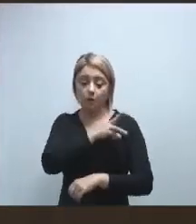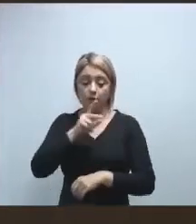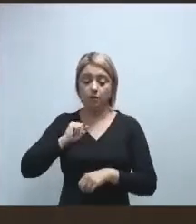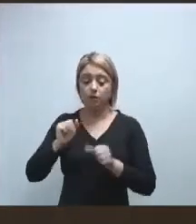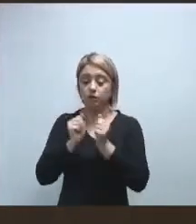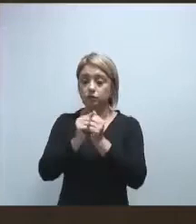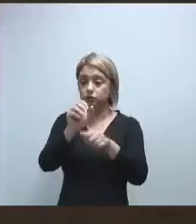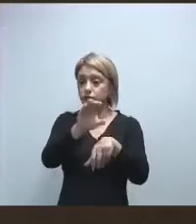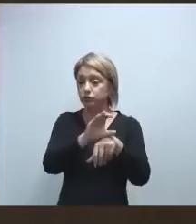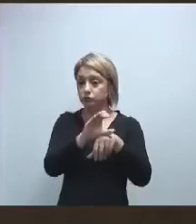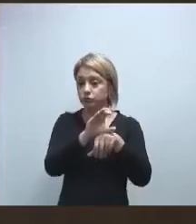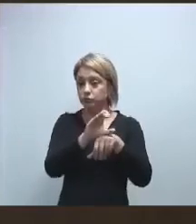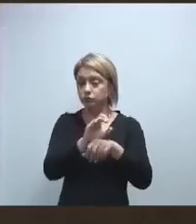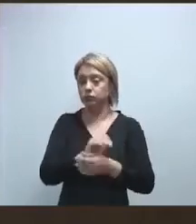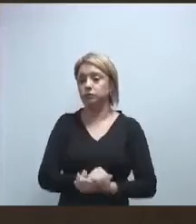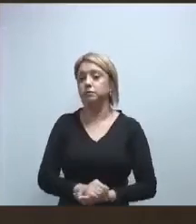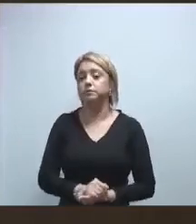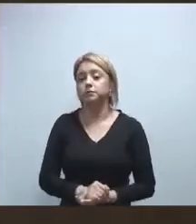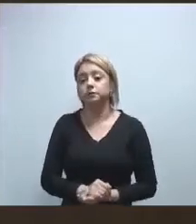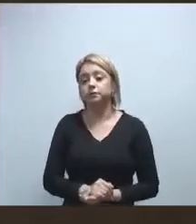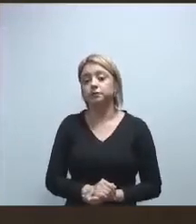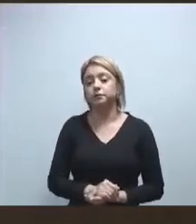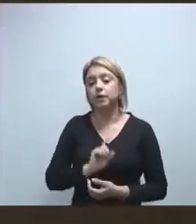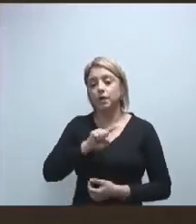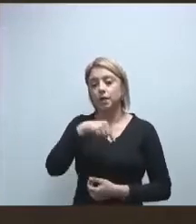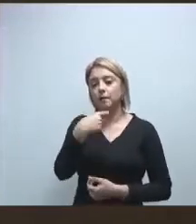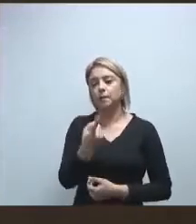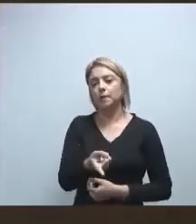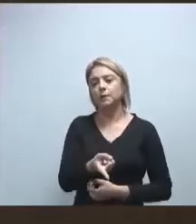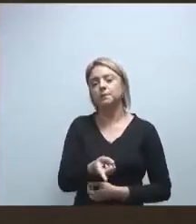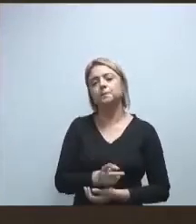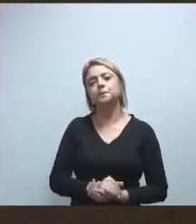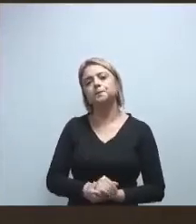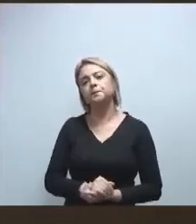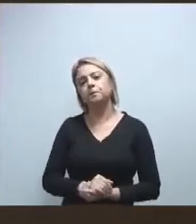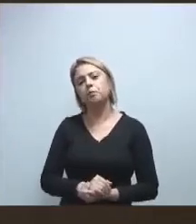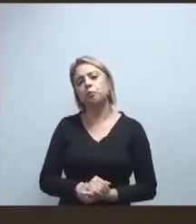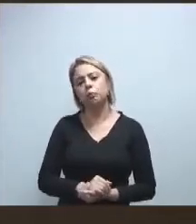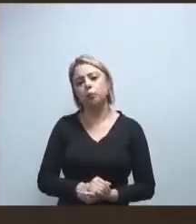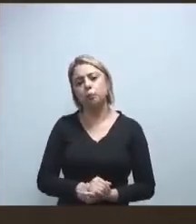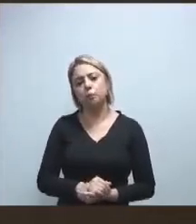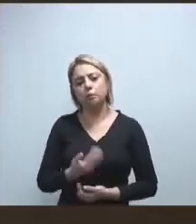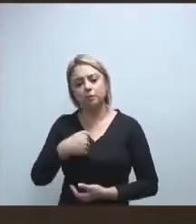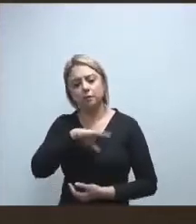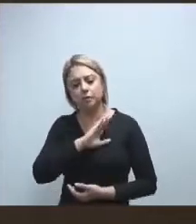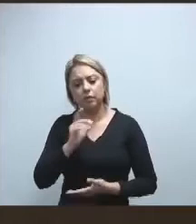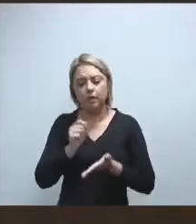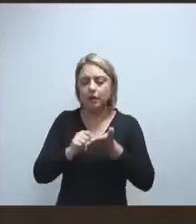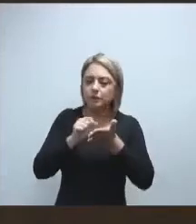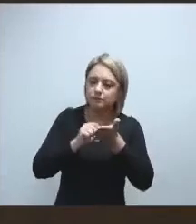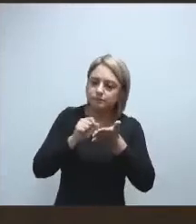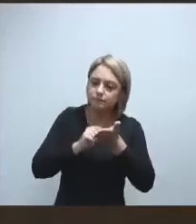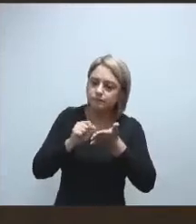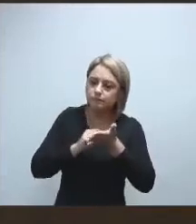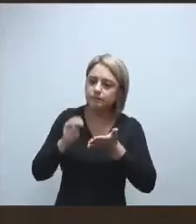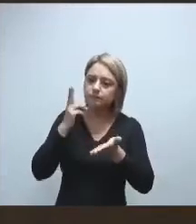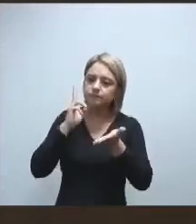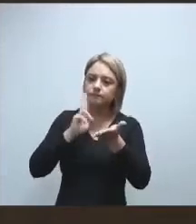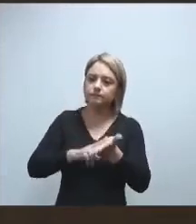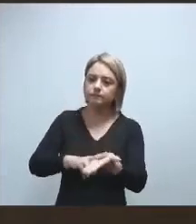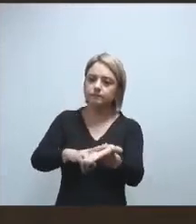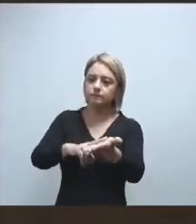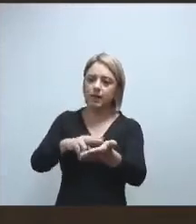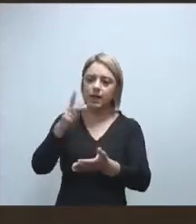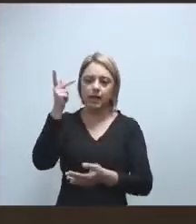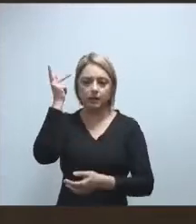constituinte em seguida nós escrevemos uma carta de são